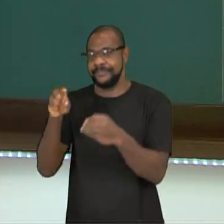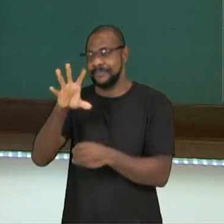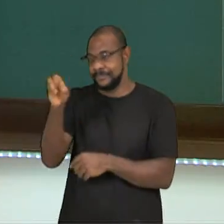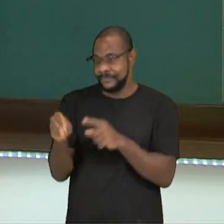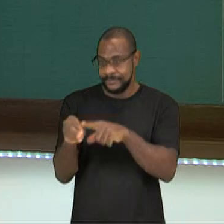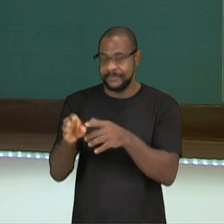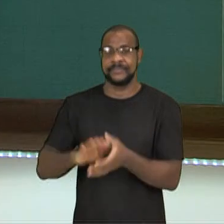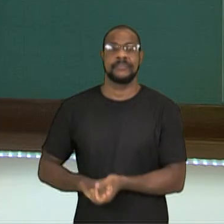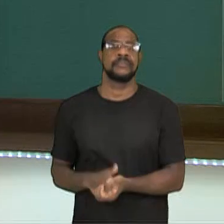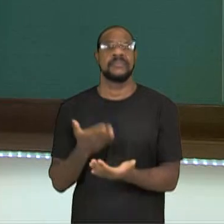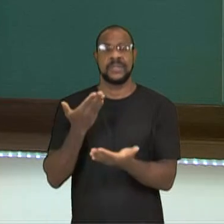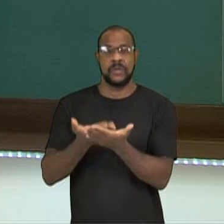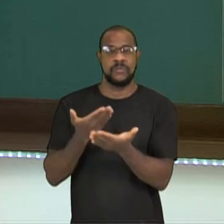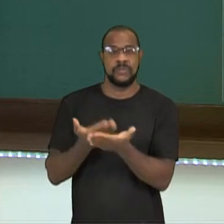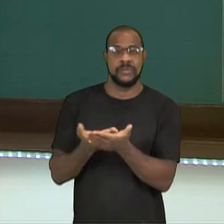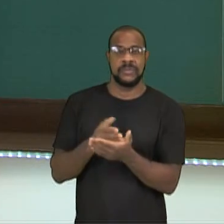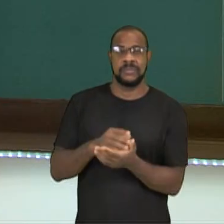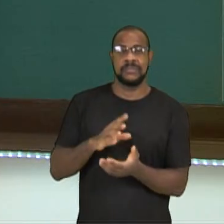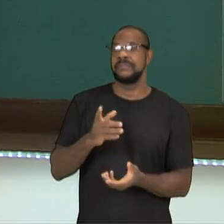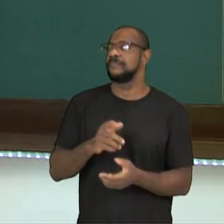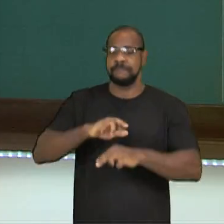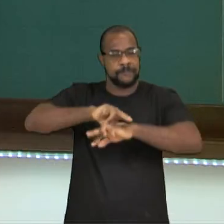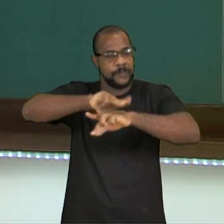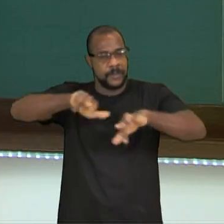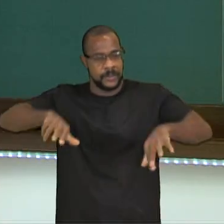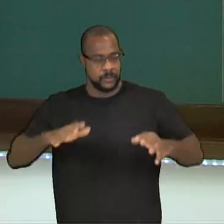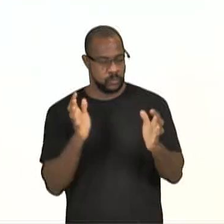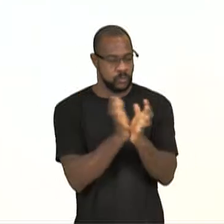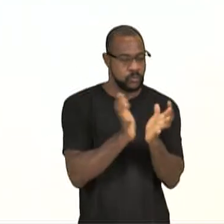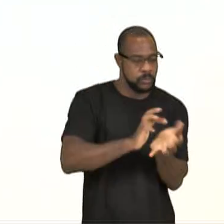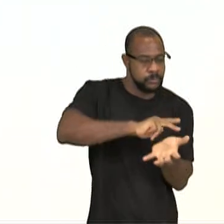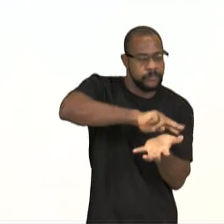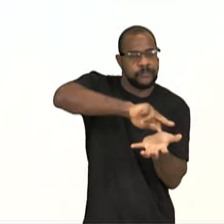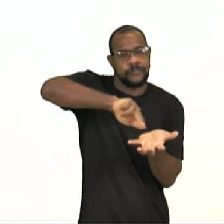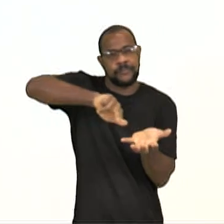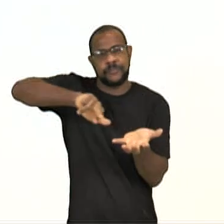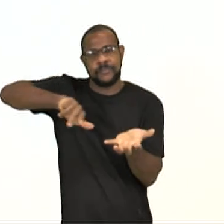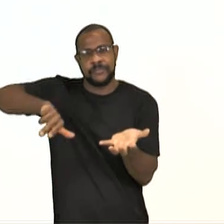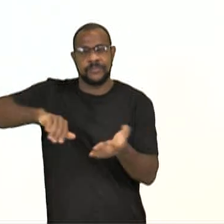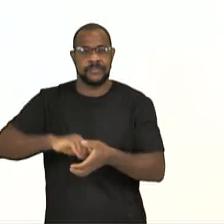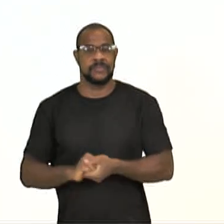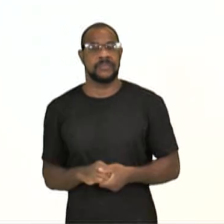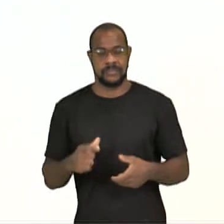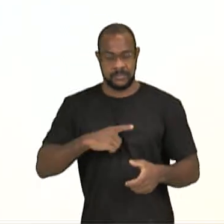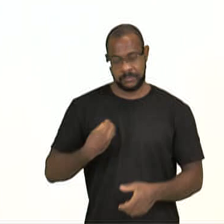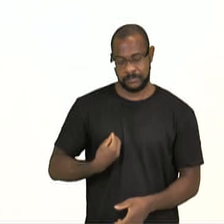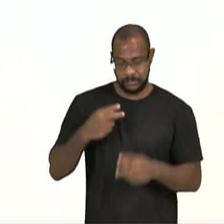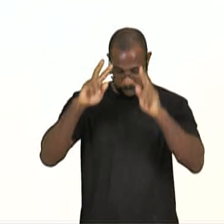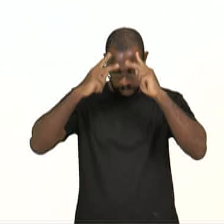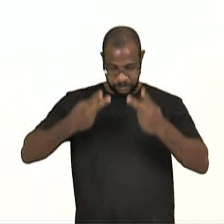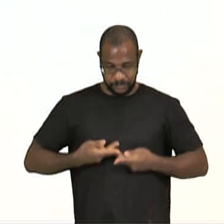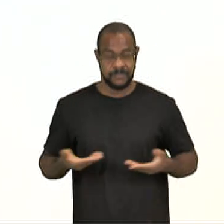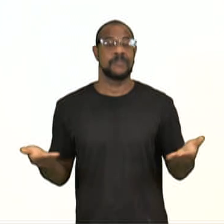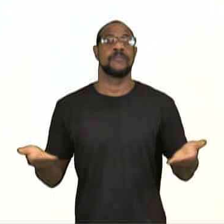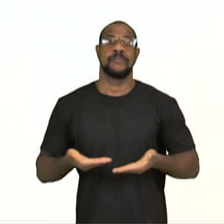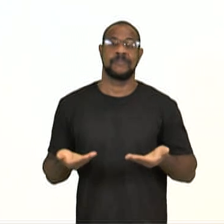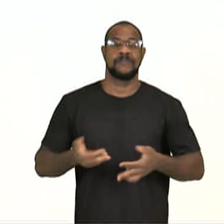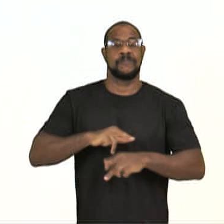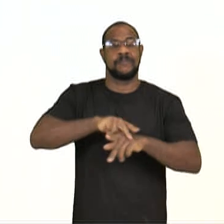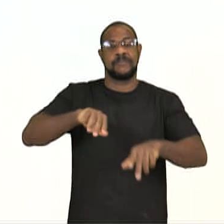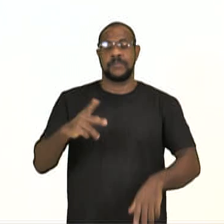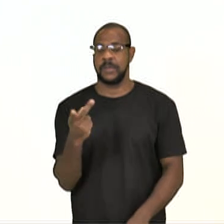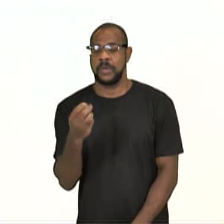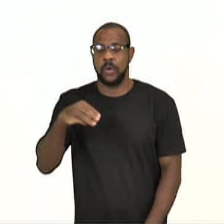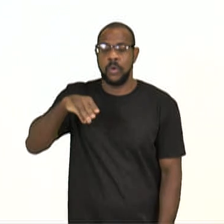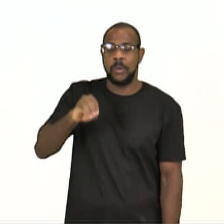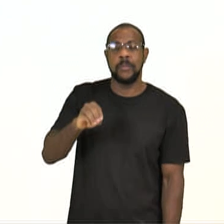Fechou? Estudamos que os hominídeos são a nomenclatura de um grupo maior de primatas, o qual está inserido na nossa espécie humana, a Homo sapiens.